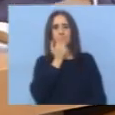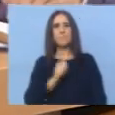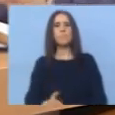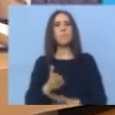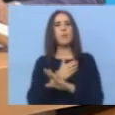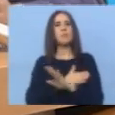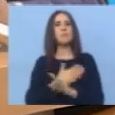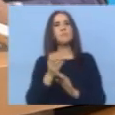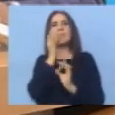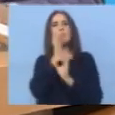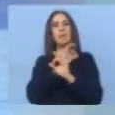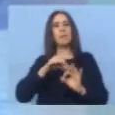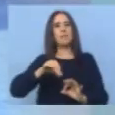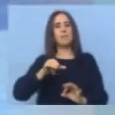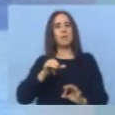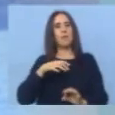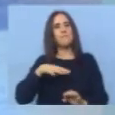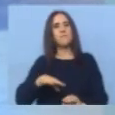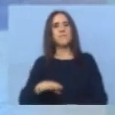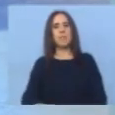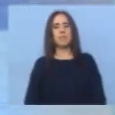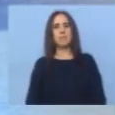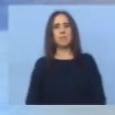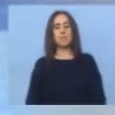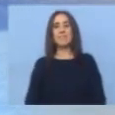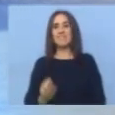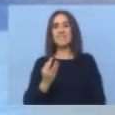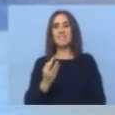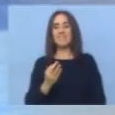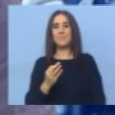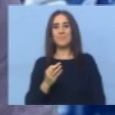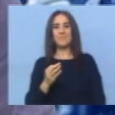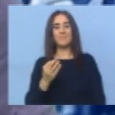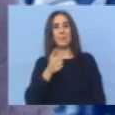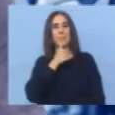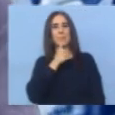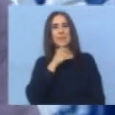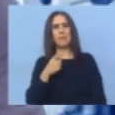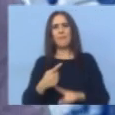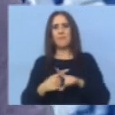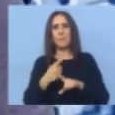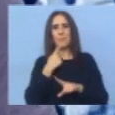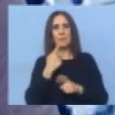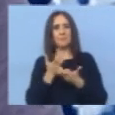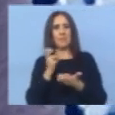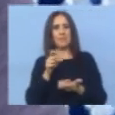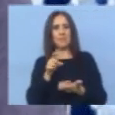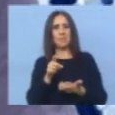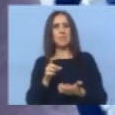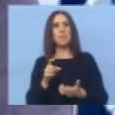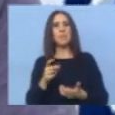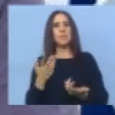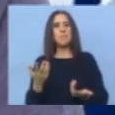de novo se quer ficar. De novo, é verdade, e essa é que é a questão. É muito interessante isso, esse sublinhado. De novo,